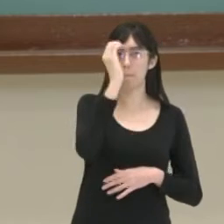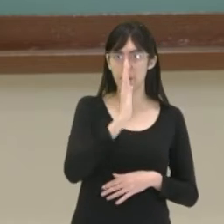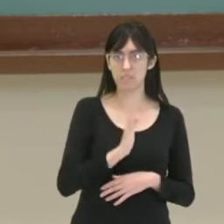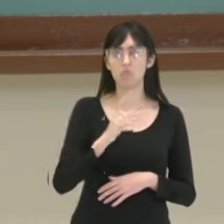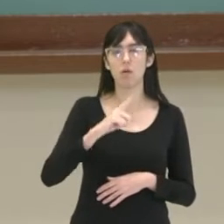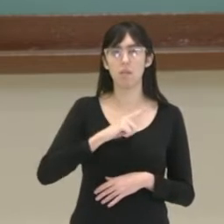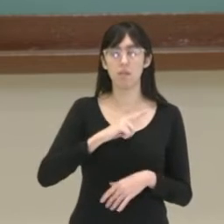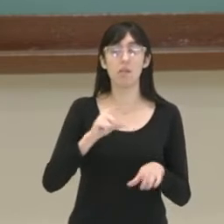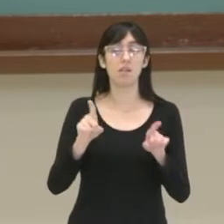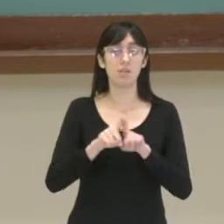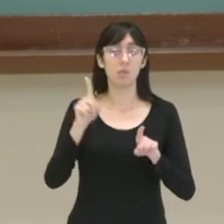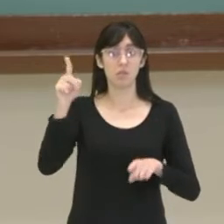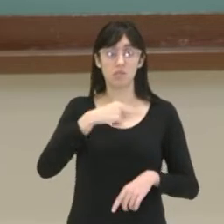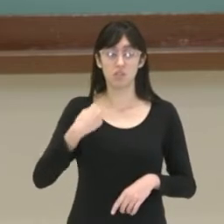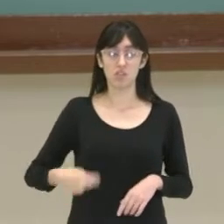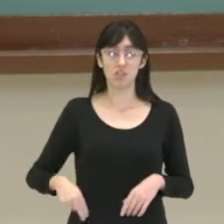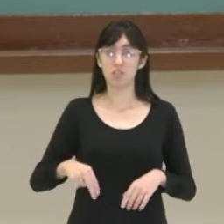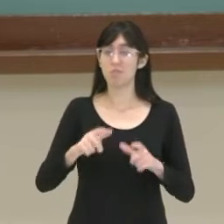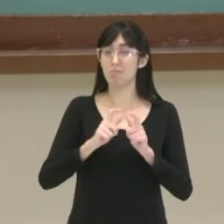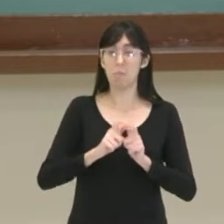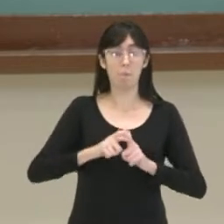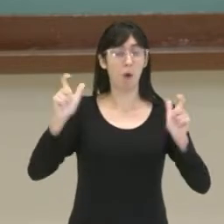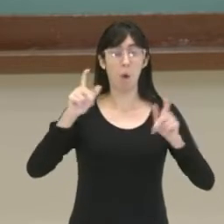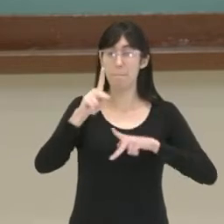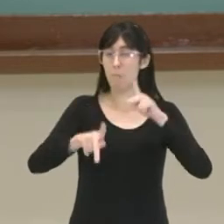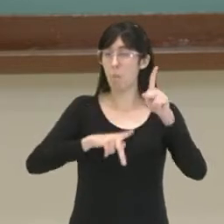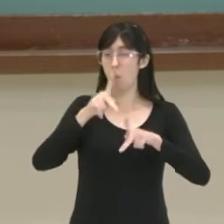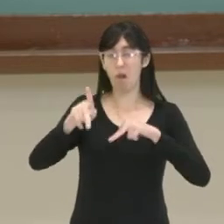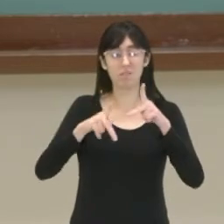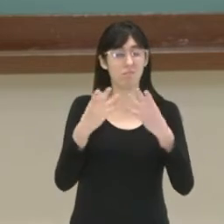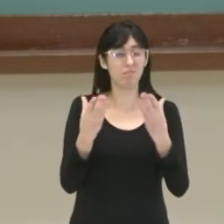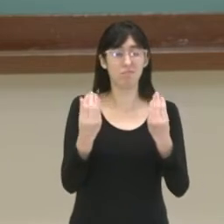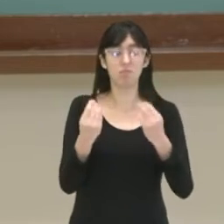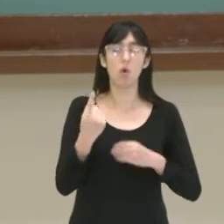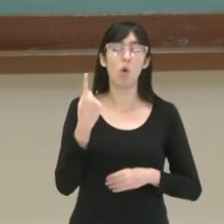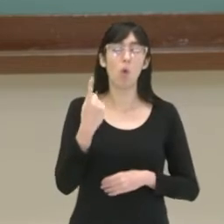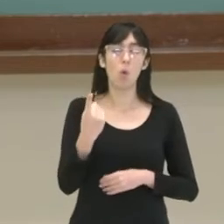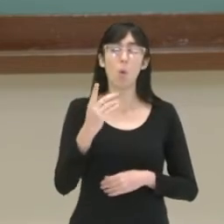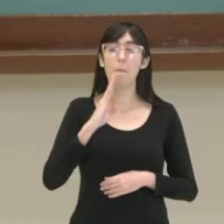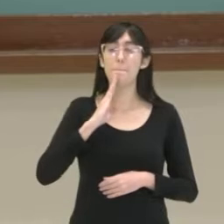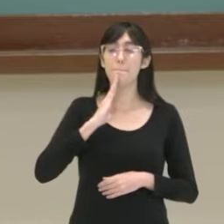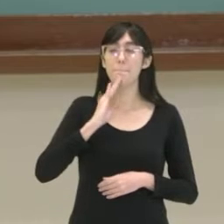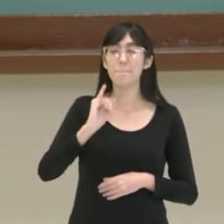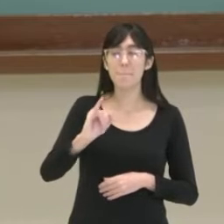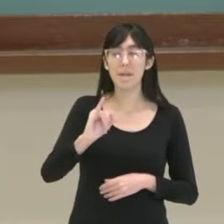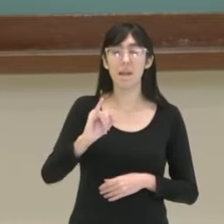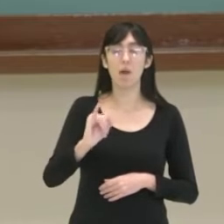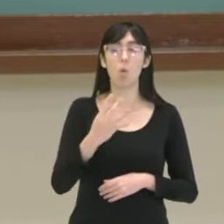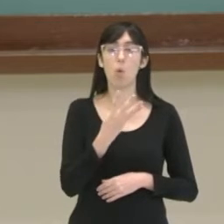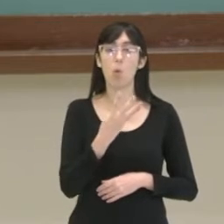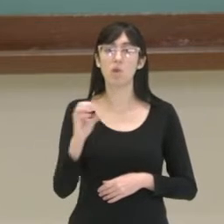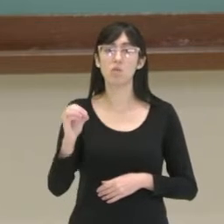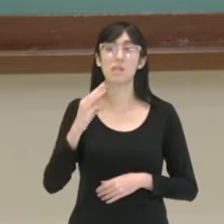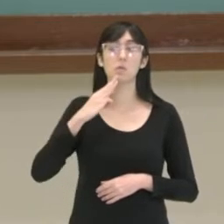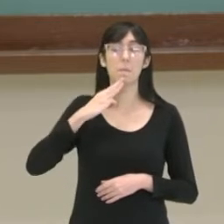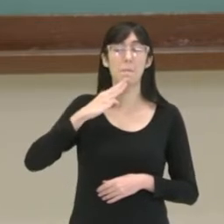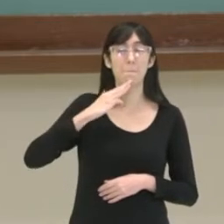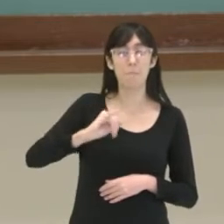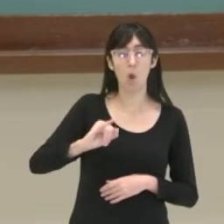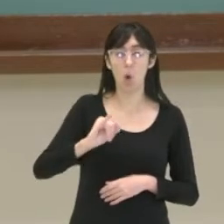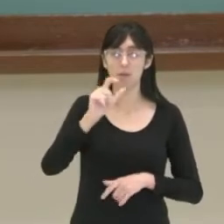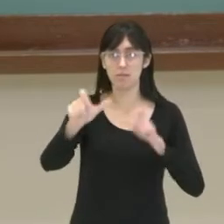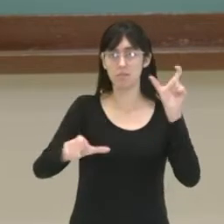de ser a maior população do globo, com 1 bilhão e 400 milhões de pessoas. É